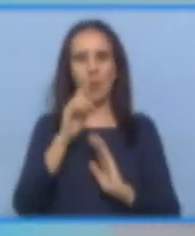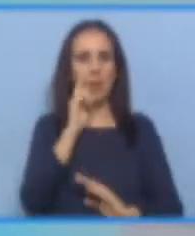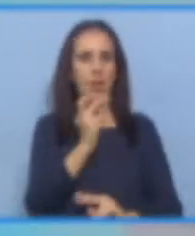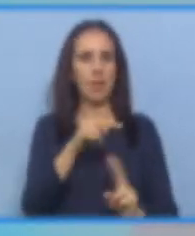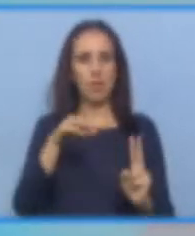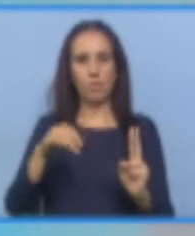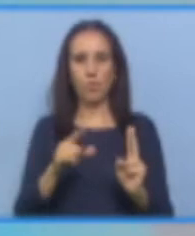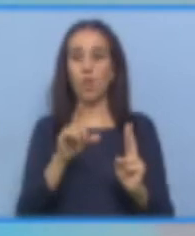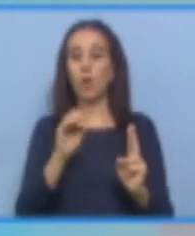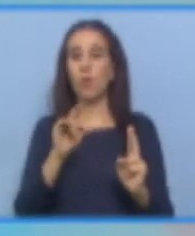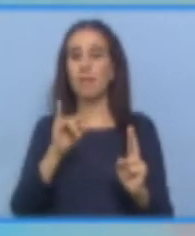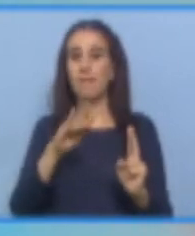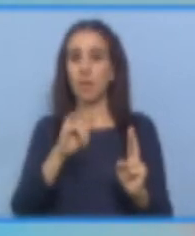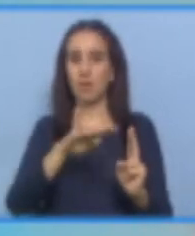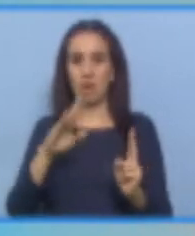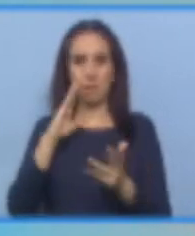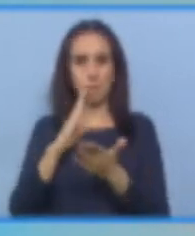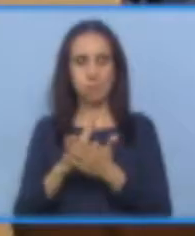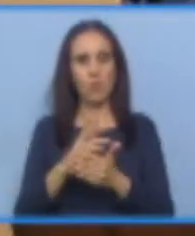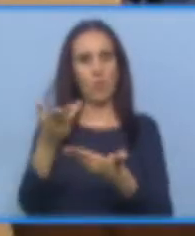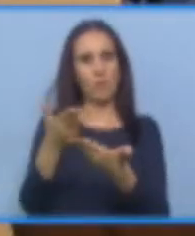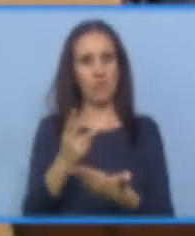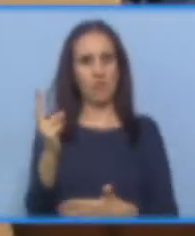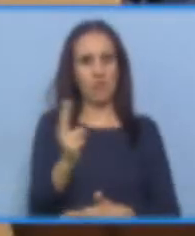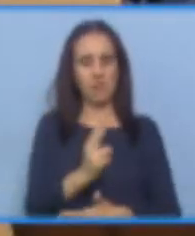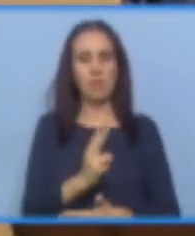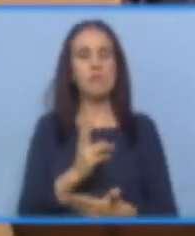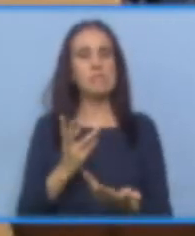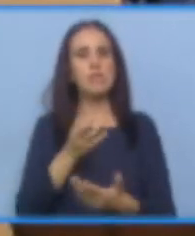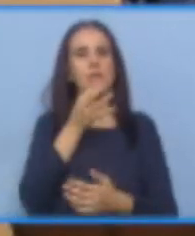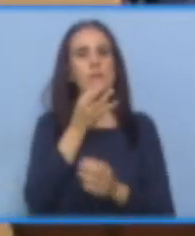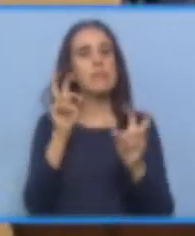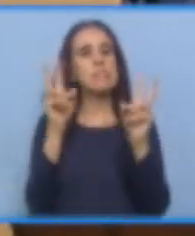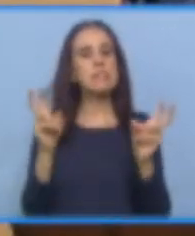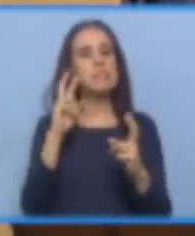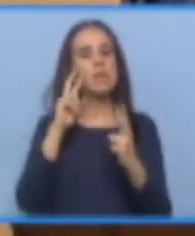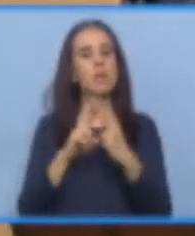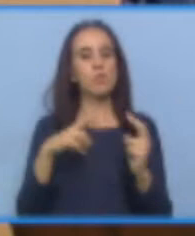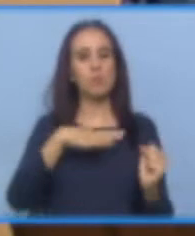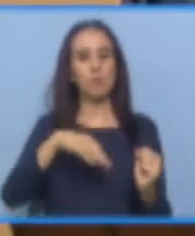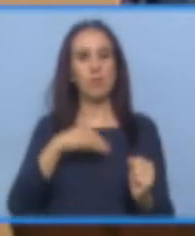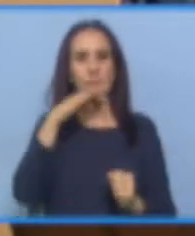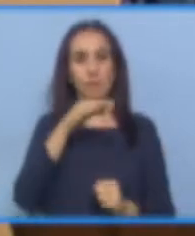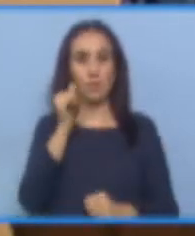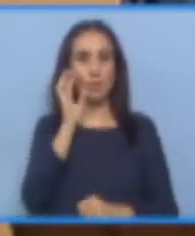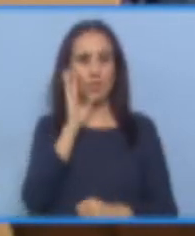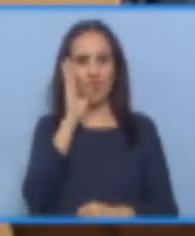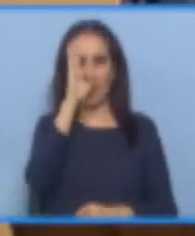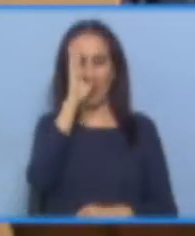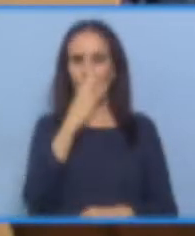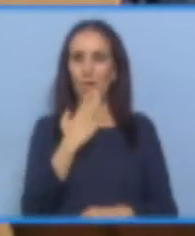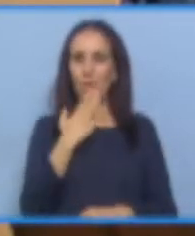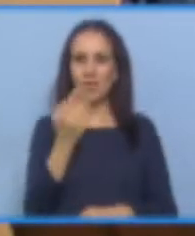e o Manuel Oliveira. Convidados que temos hoje connosco para falar deste Encontro Mundial das Famílias. Muito boa tarde. Antes de mais, obrigado